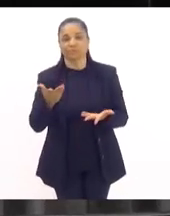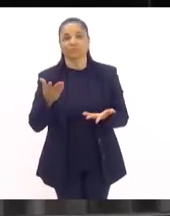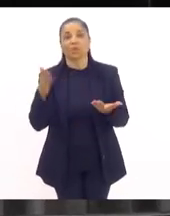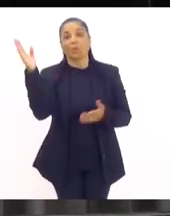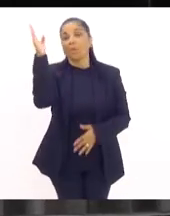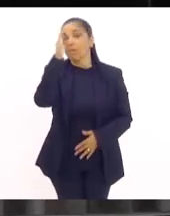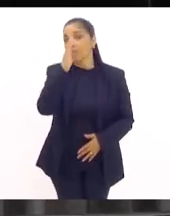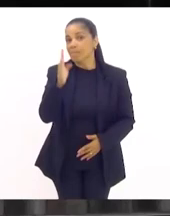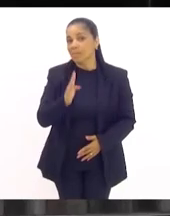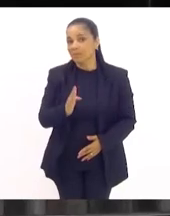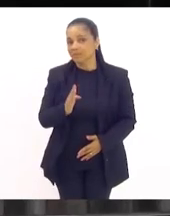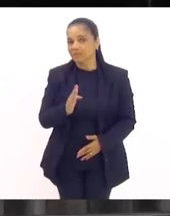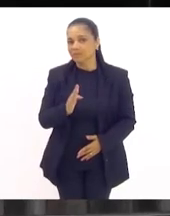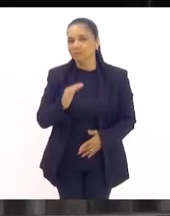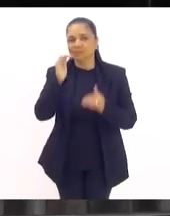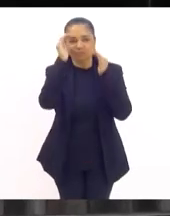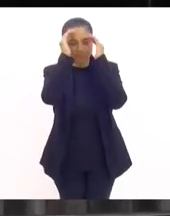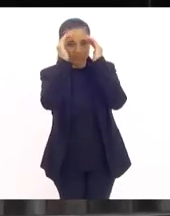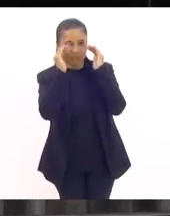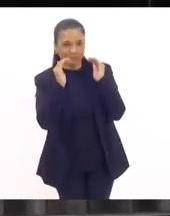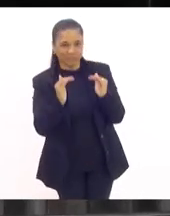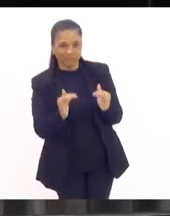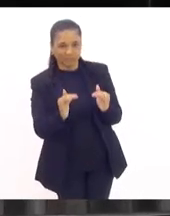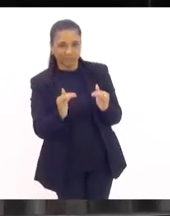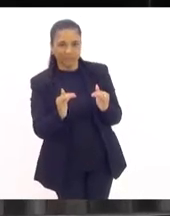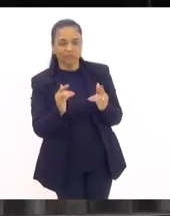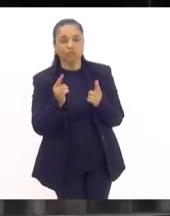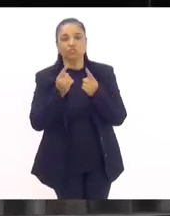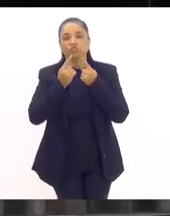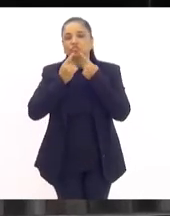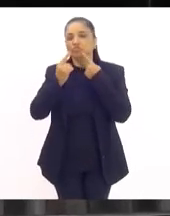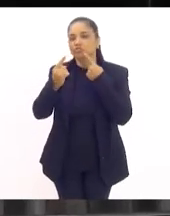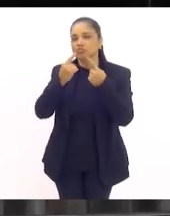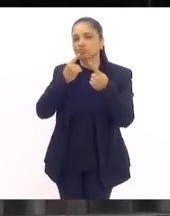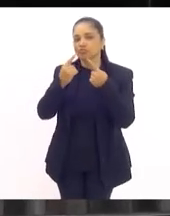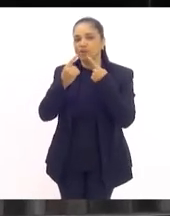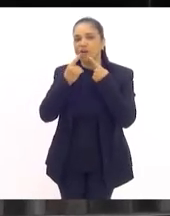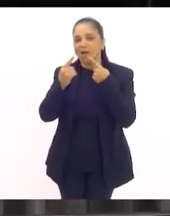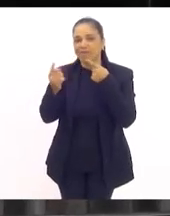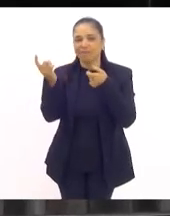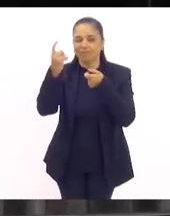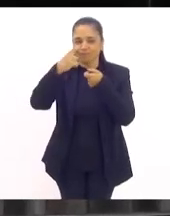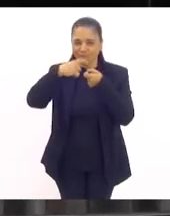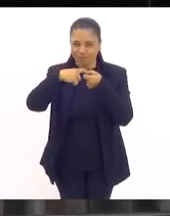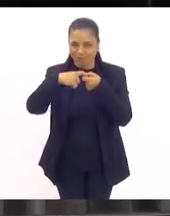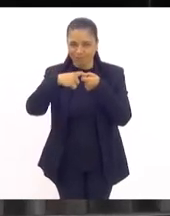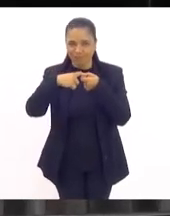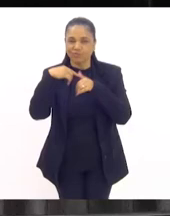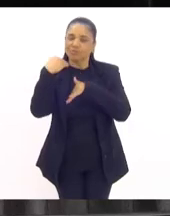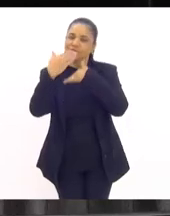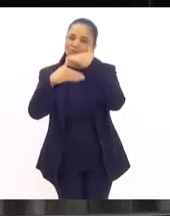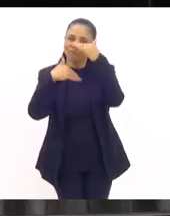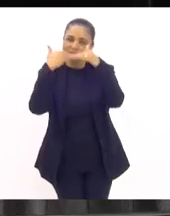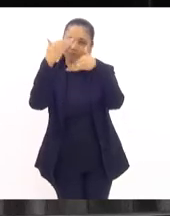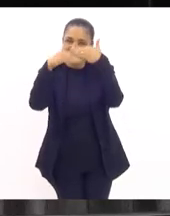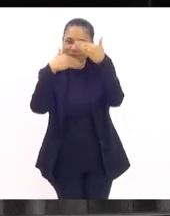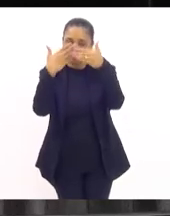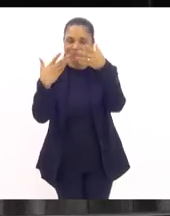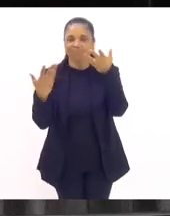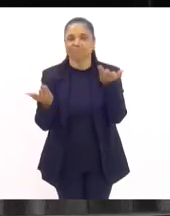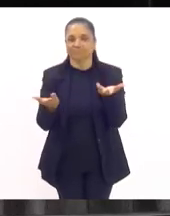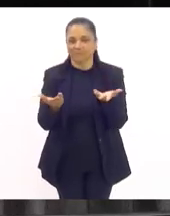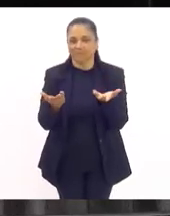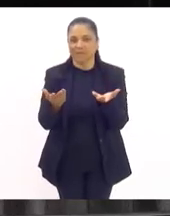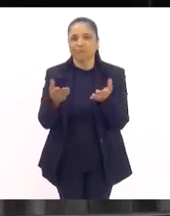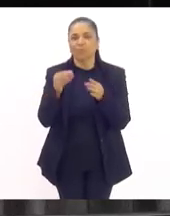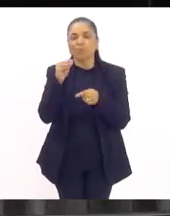Brasil do respeito e do diálogo voltou, do desenvolvimento, da infraestrutura,